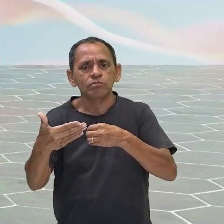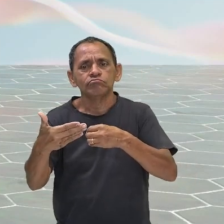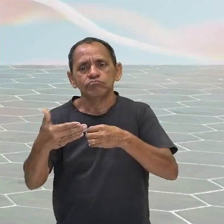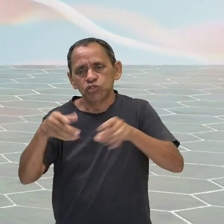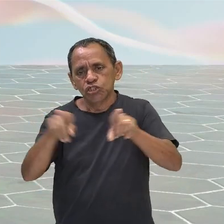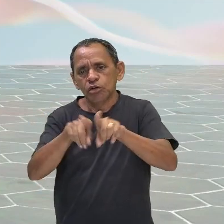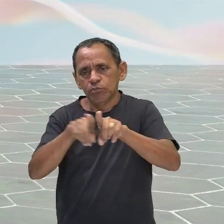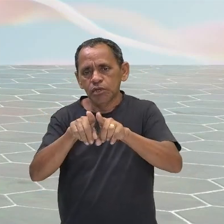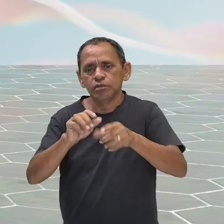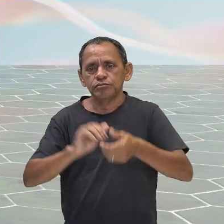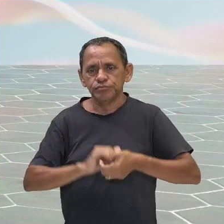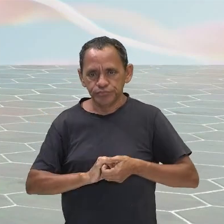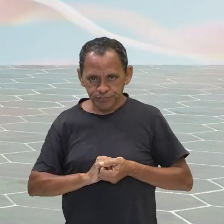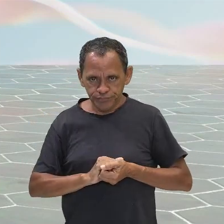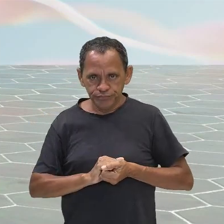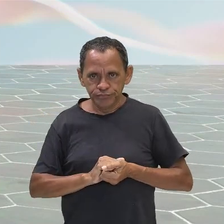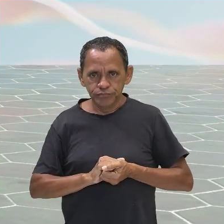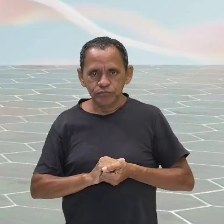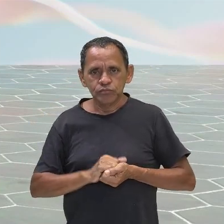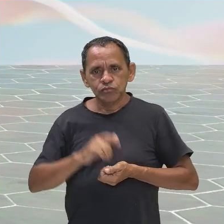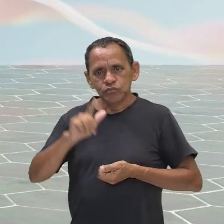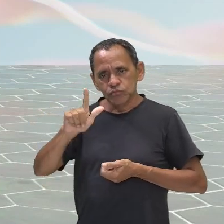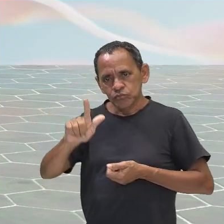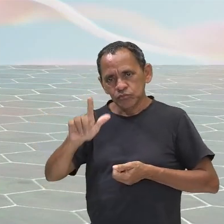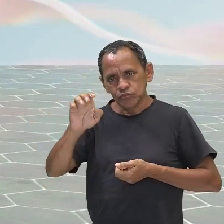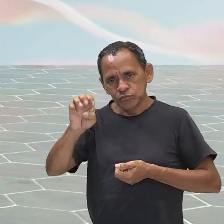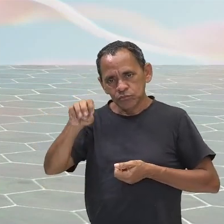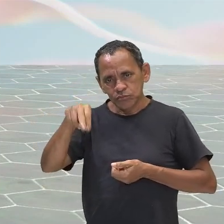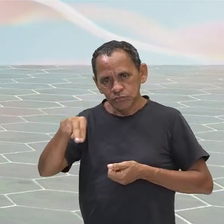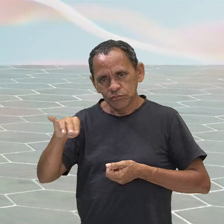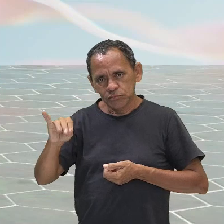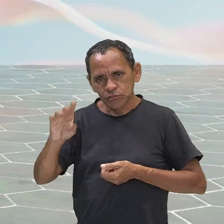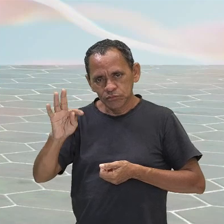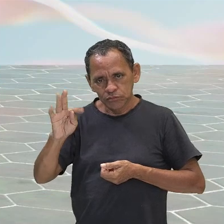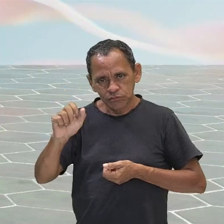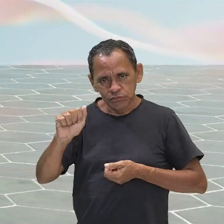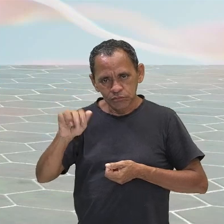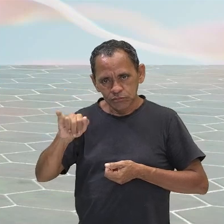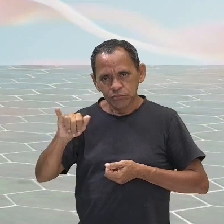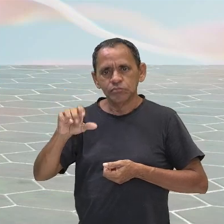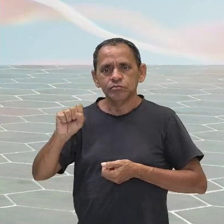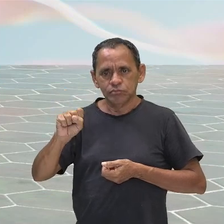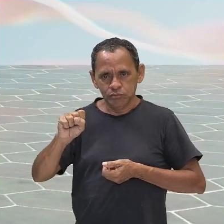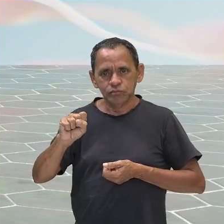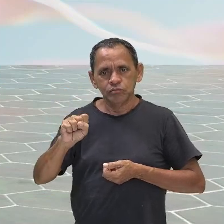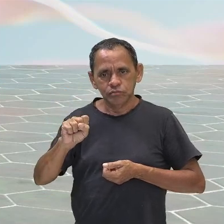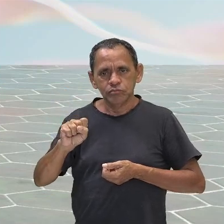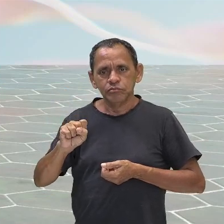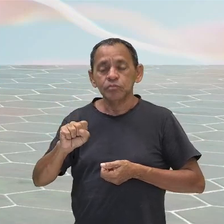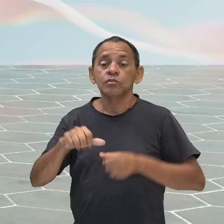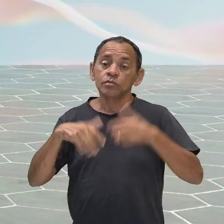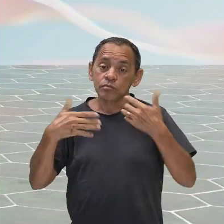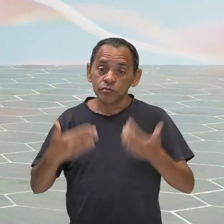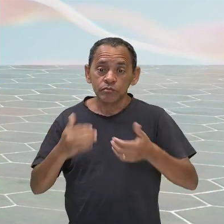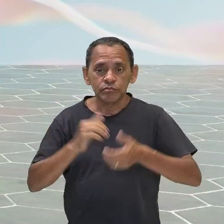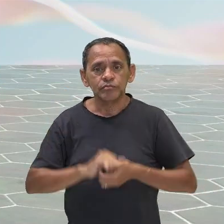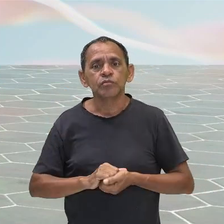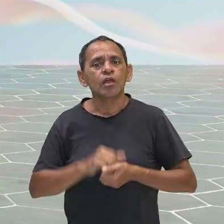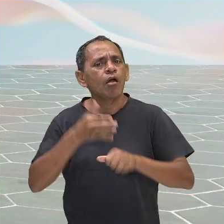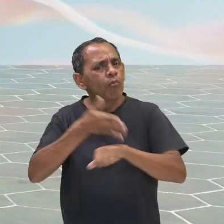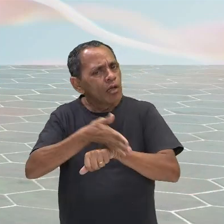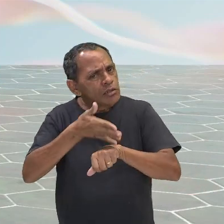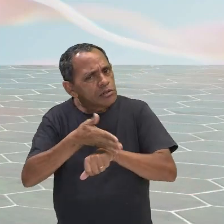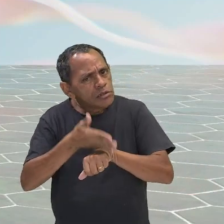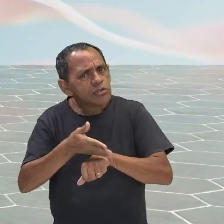são externos, órgãos genitais que são externos, né, e que assim eles fazem